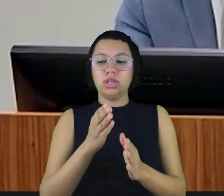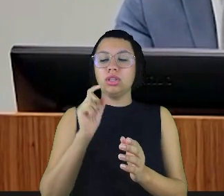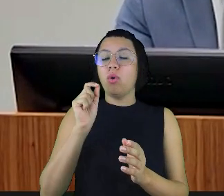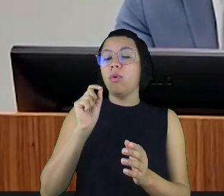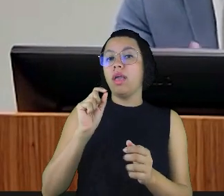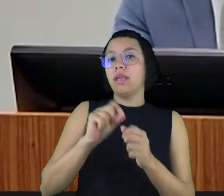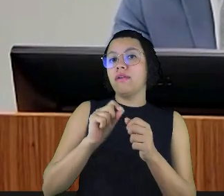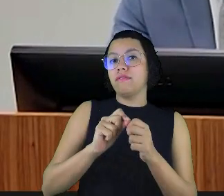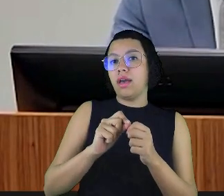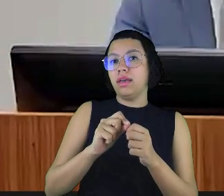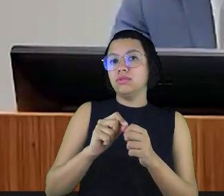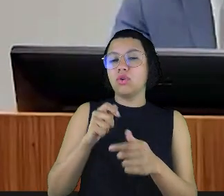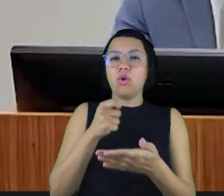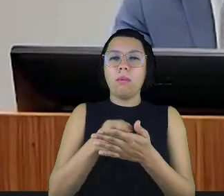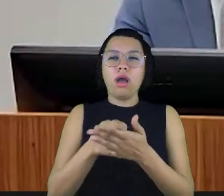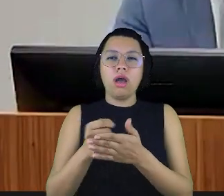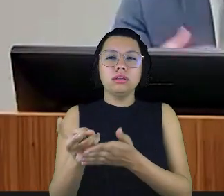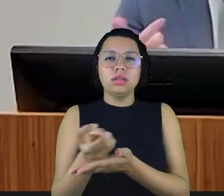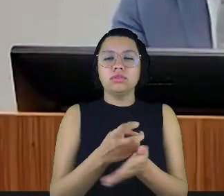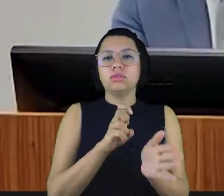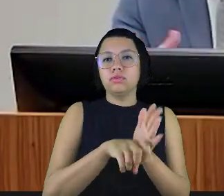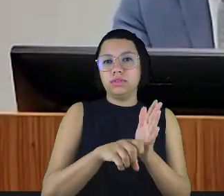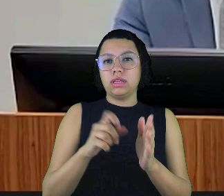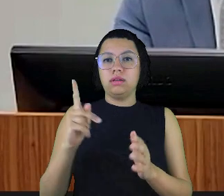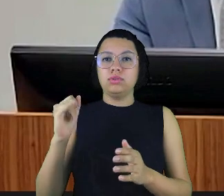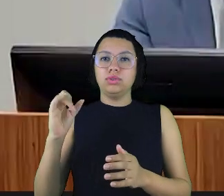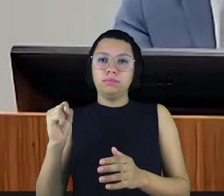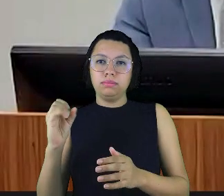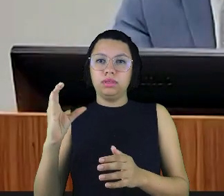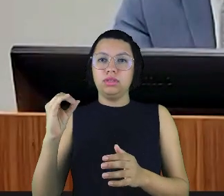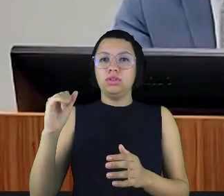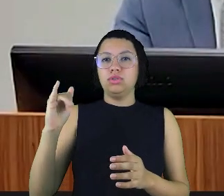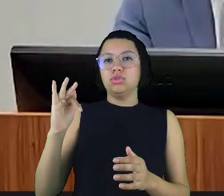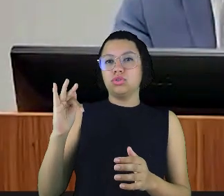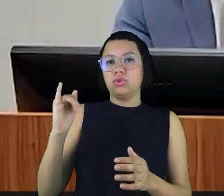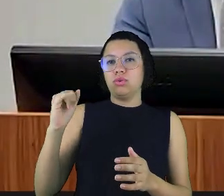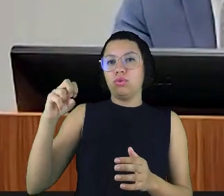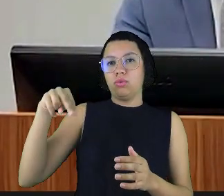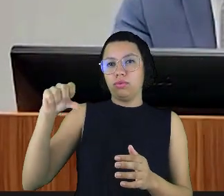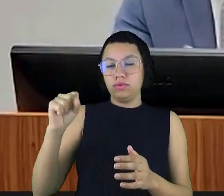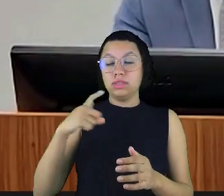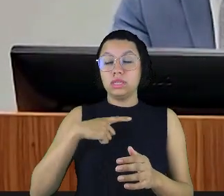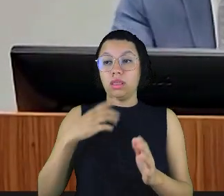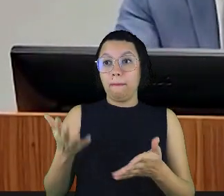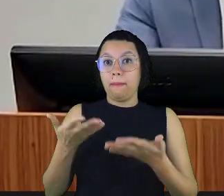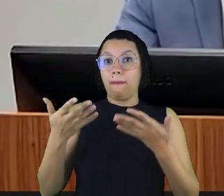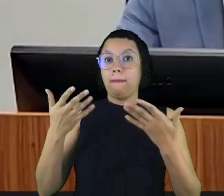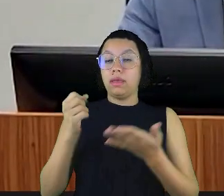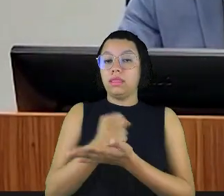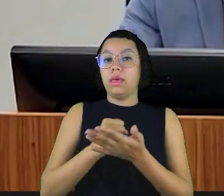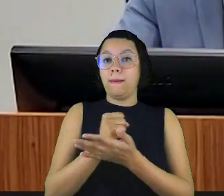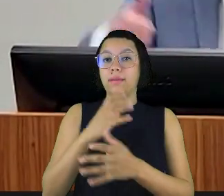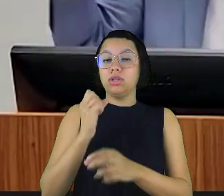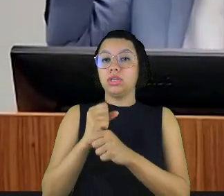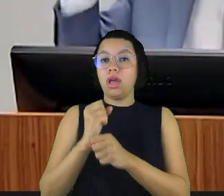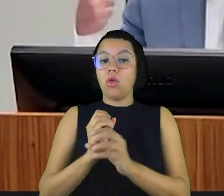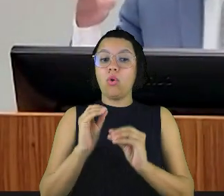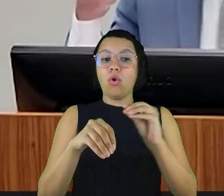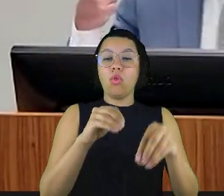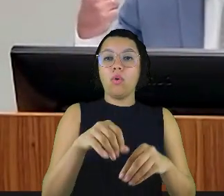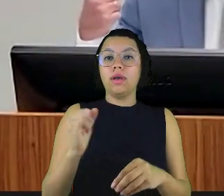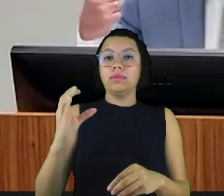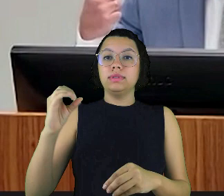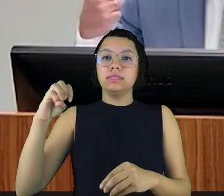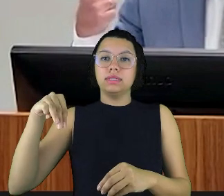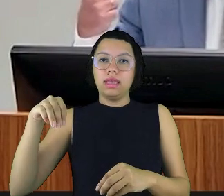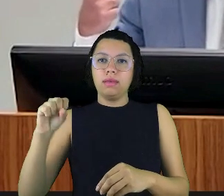execução fiscal de PIS, COFINS, em que você tem o inflacionamento da base de cálculo pela inserção de ICMS? Se você